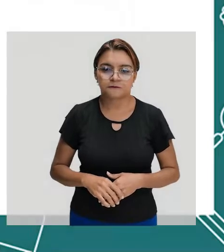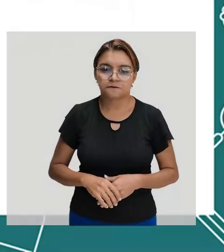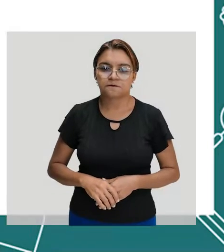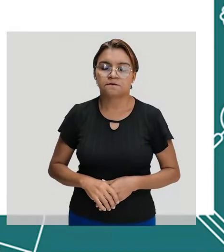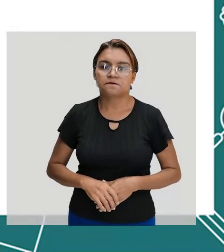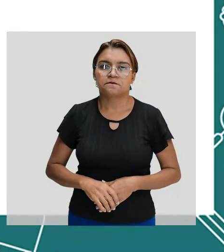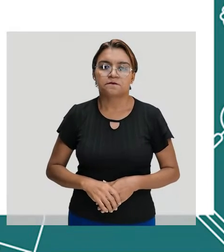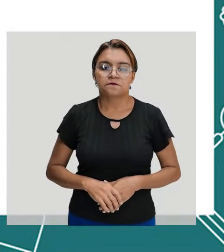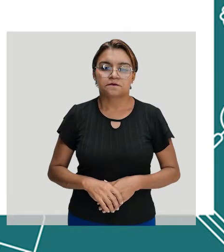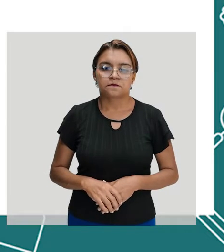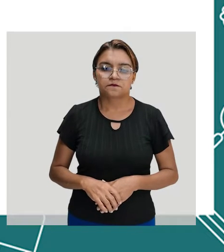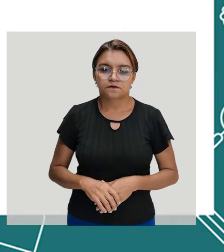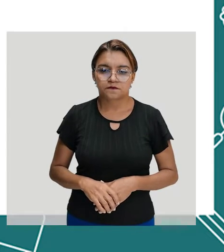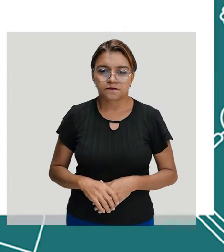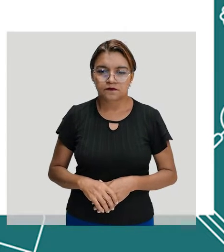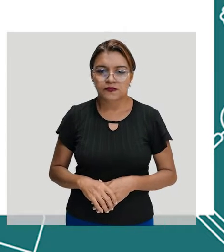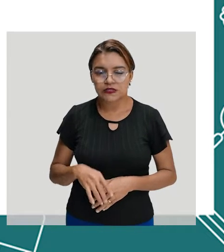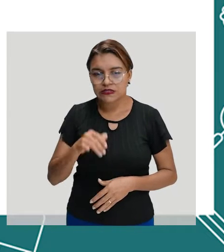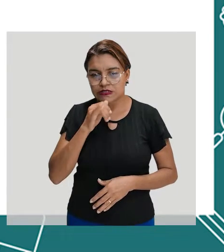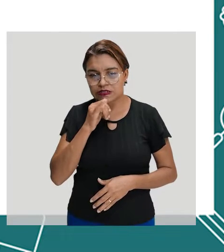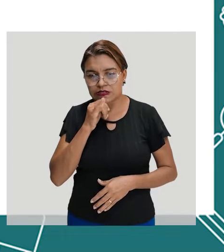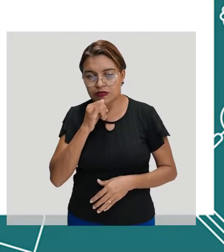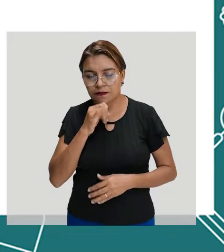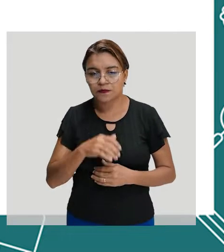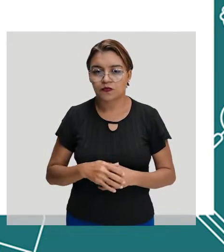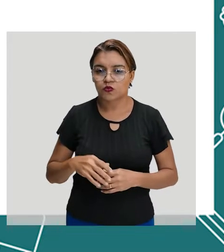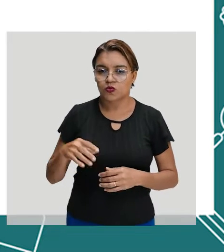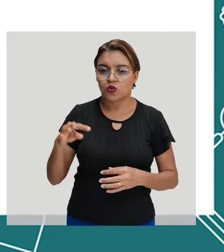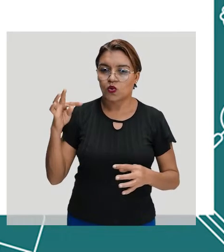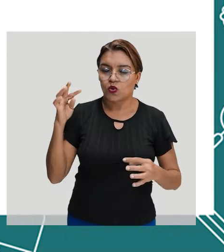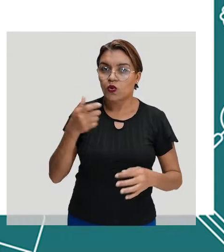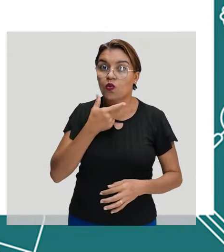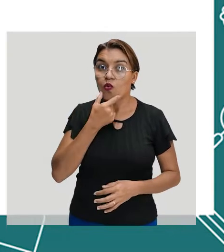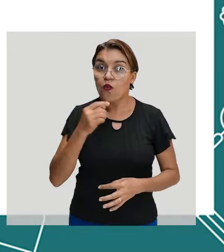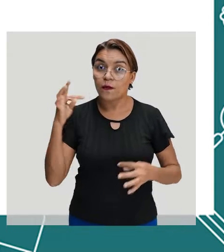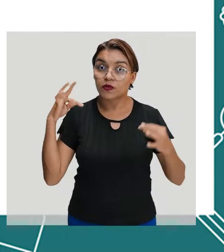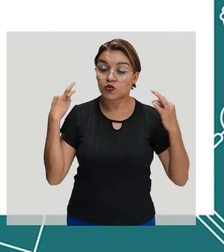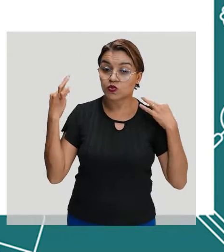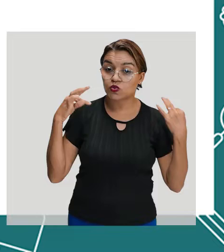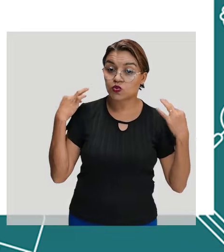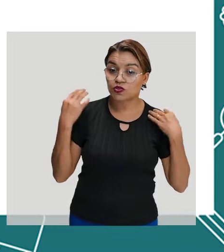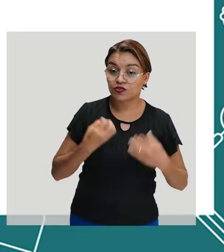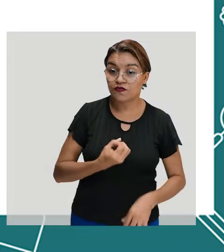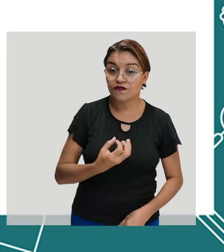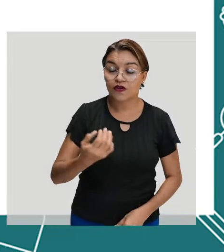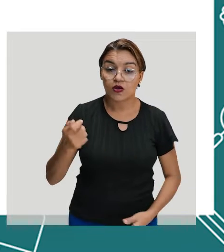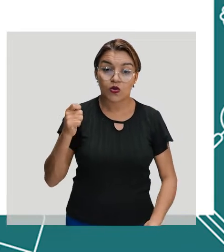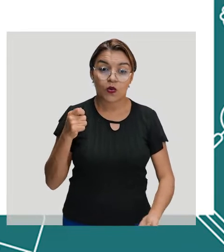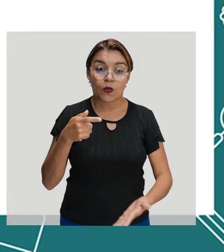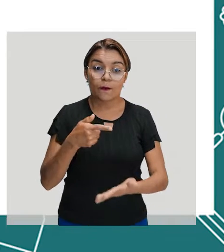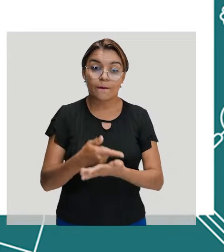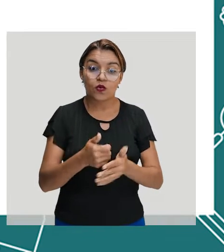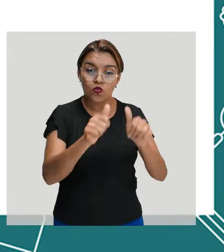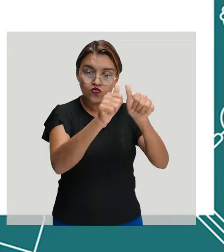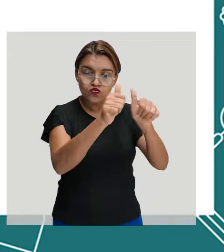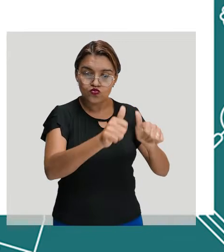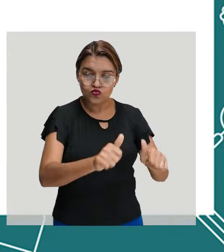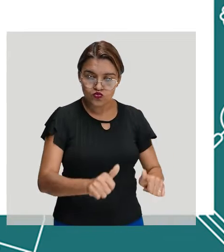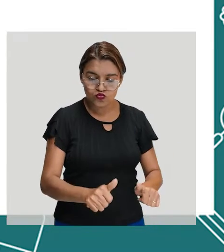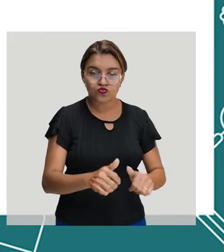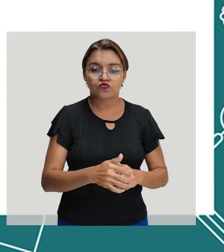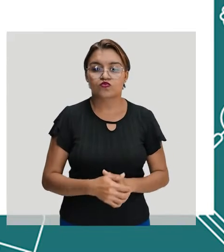e olha só toma eu vi uma de suas viagens um turista comprou uma lembrança de um monumento que visitou